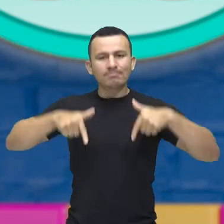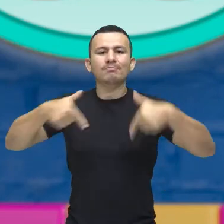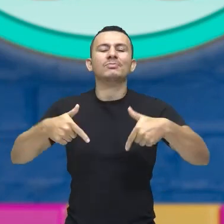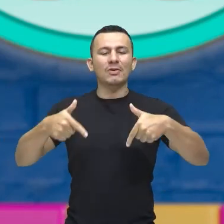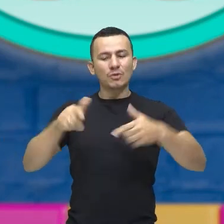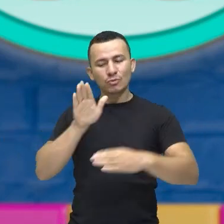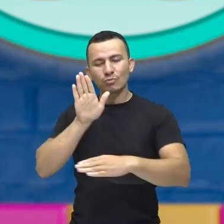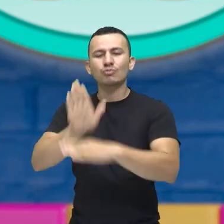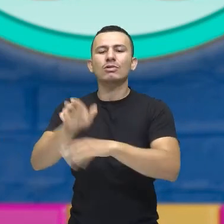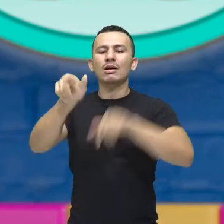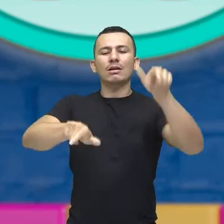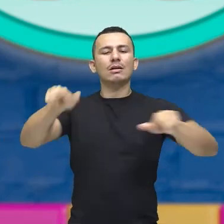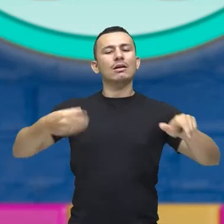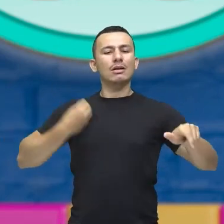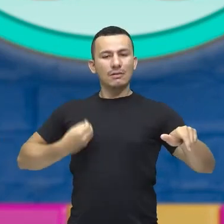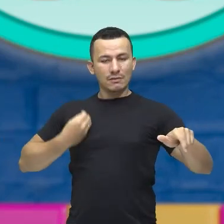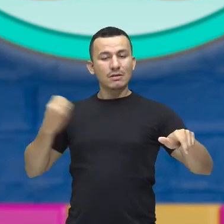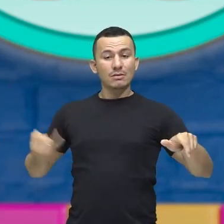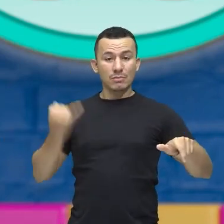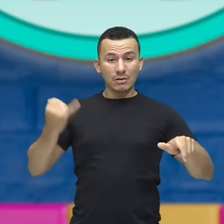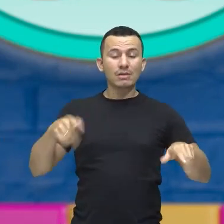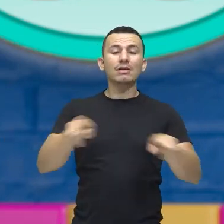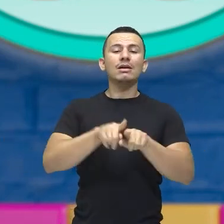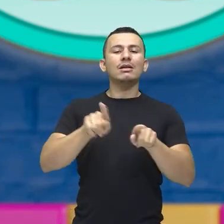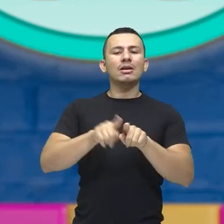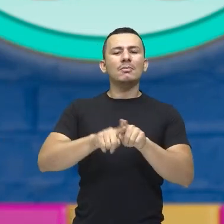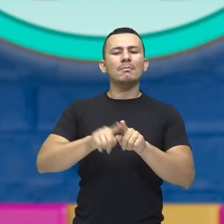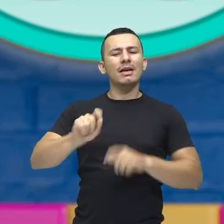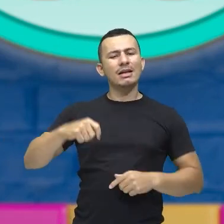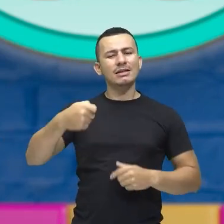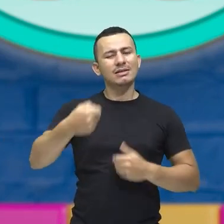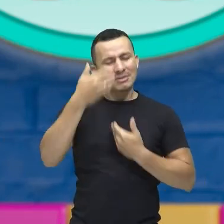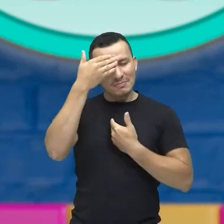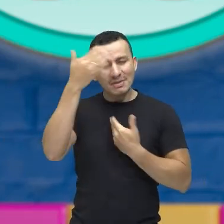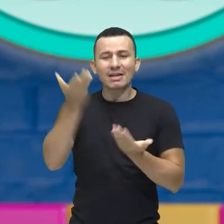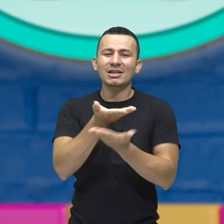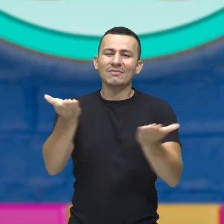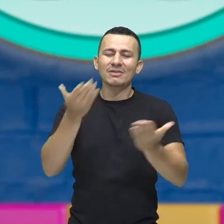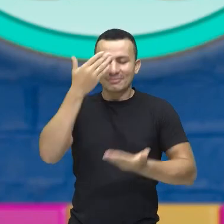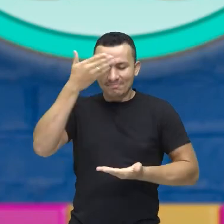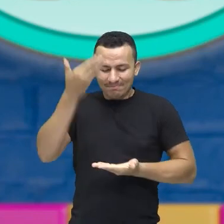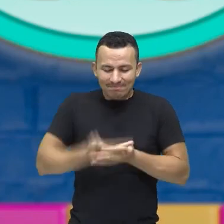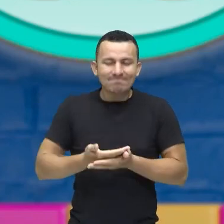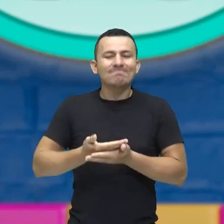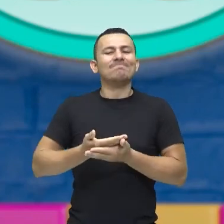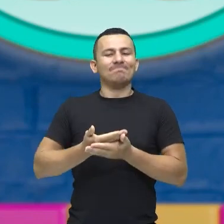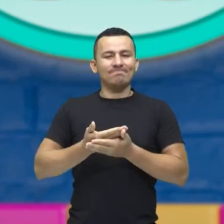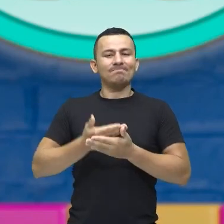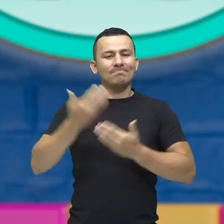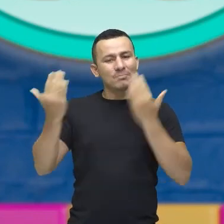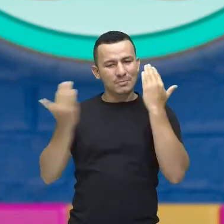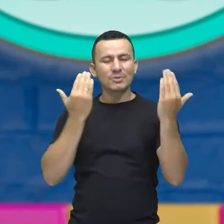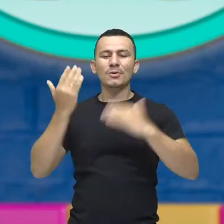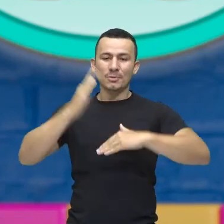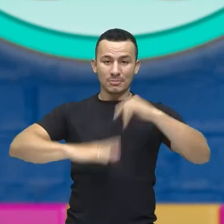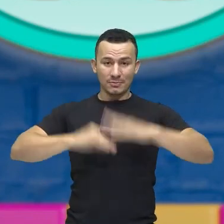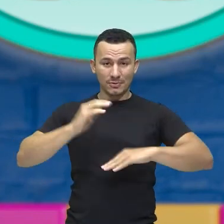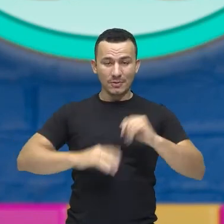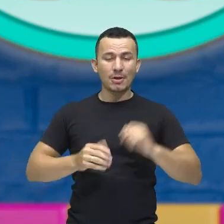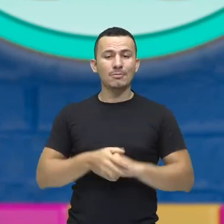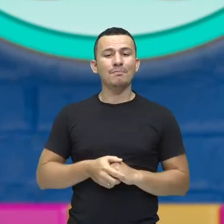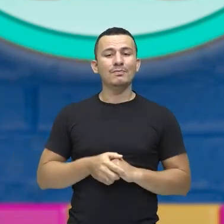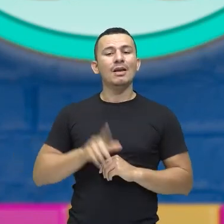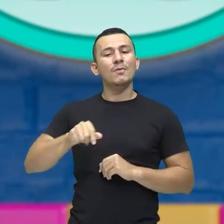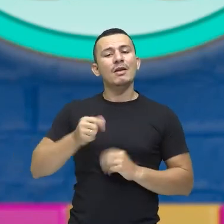vida do outro e o quão importante é. E agradeço também a vocês que se confiam a nós. que acreditam no nosso trabalho, que dão a nós